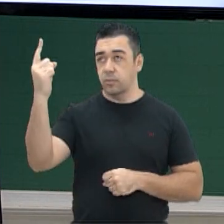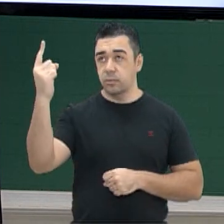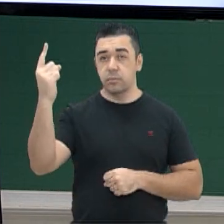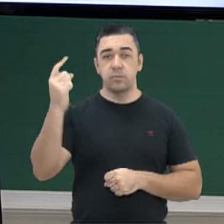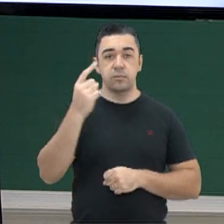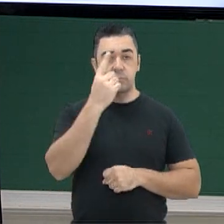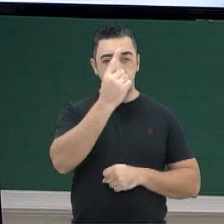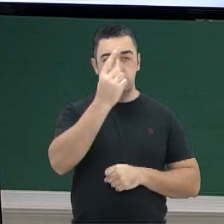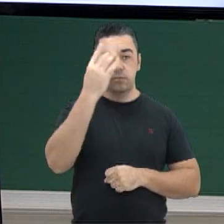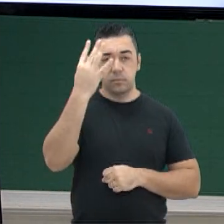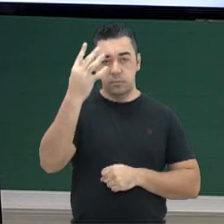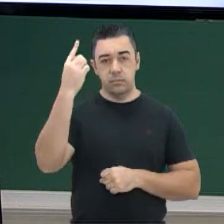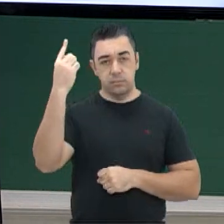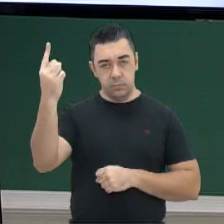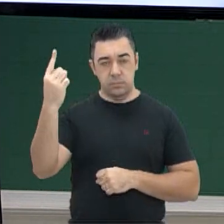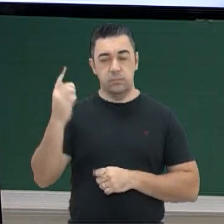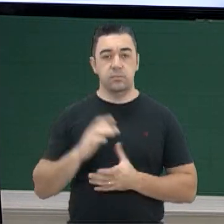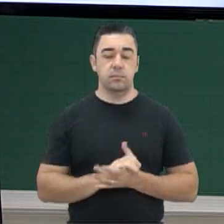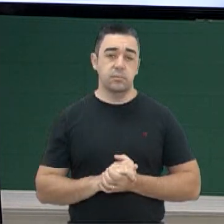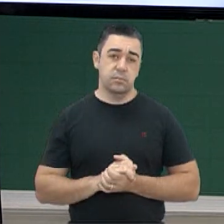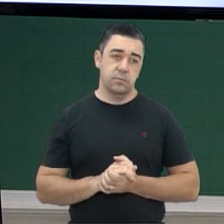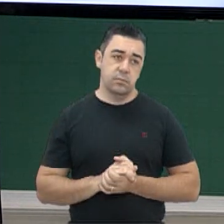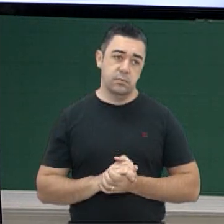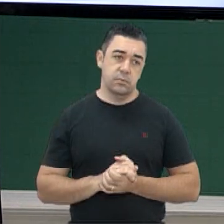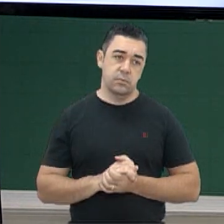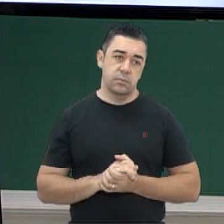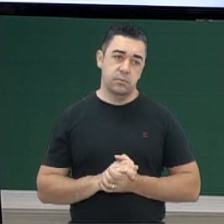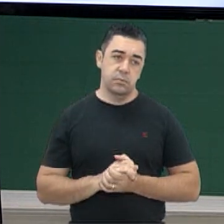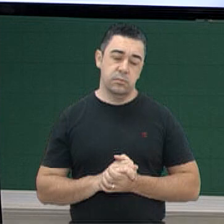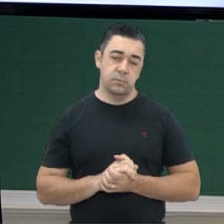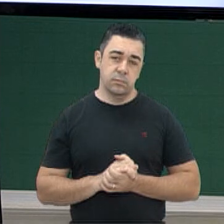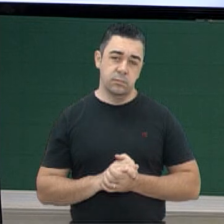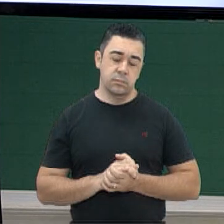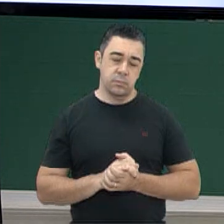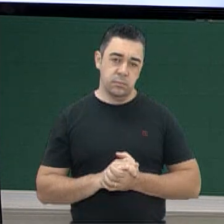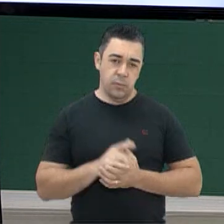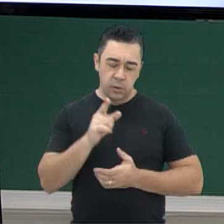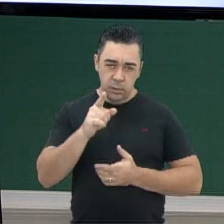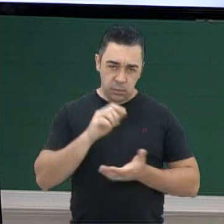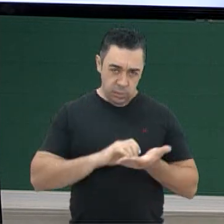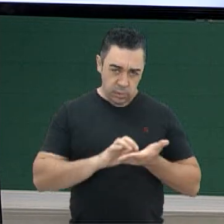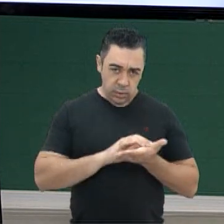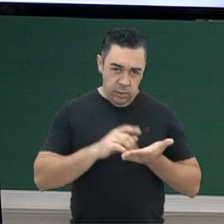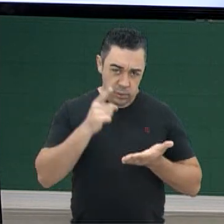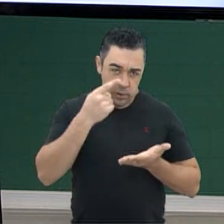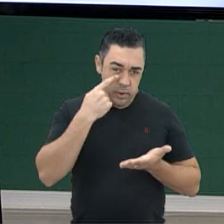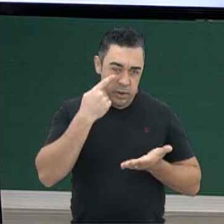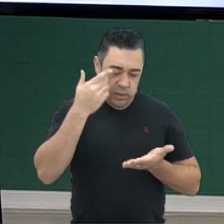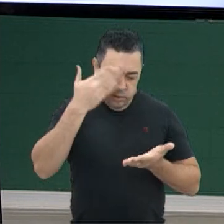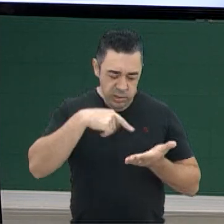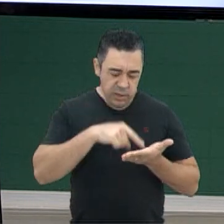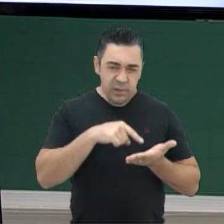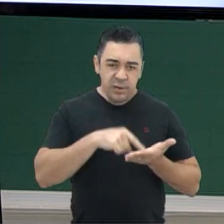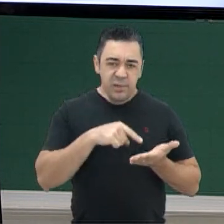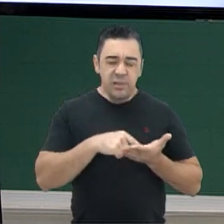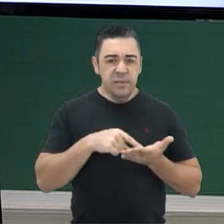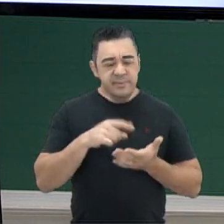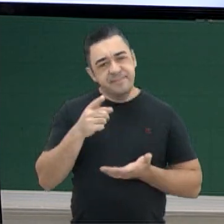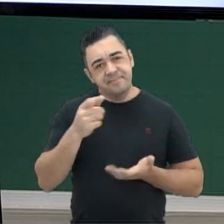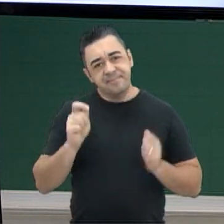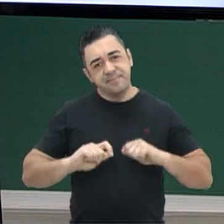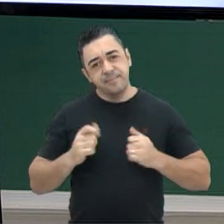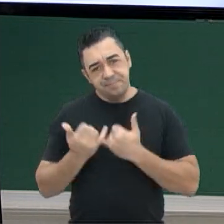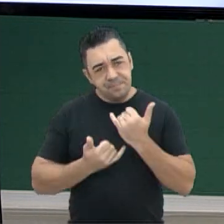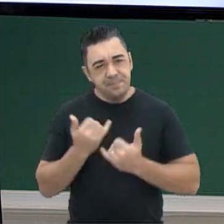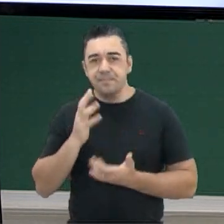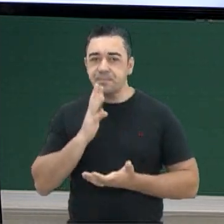deu para fazer uma subtração. Então é 1,41, ok? Espero que você tenha se divertido